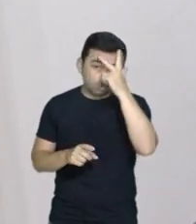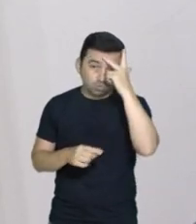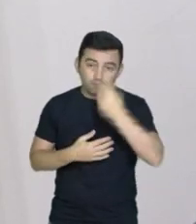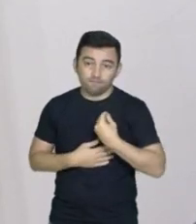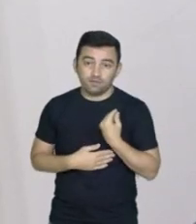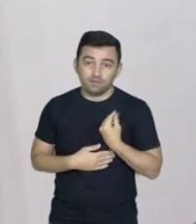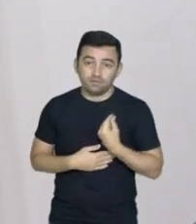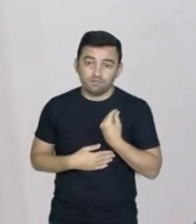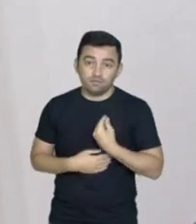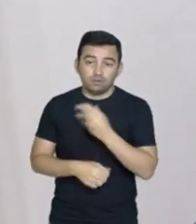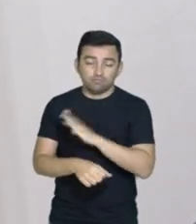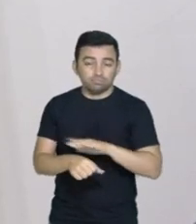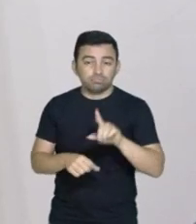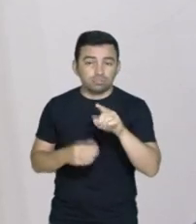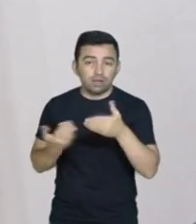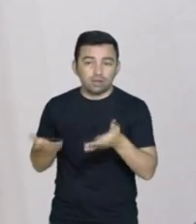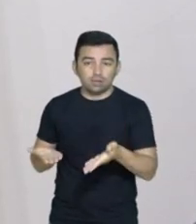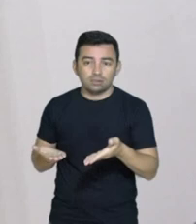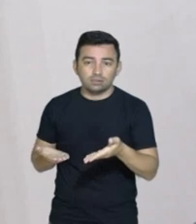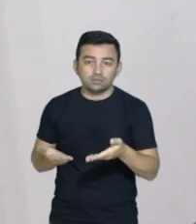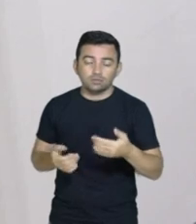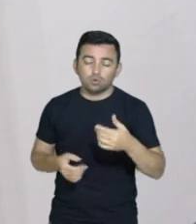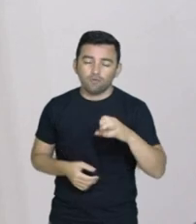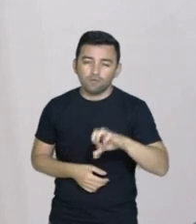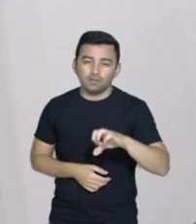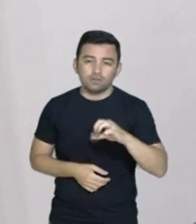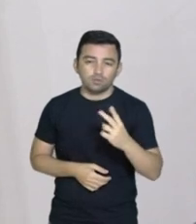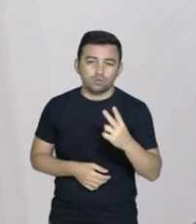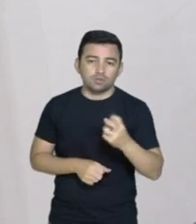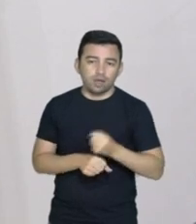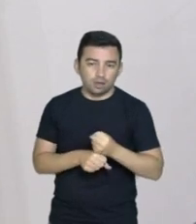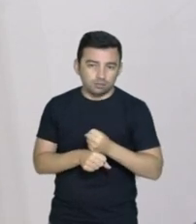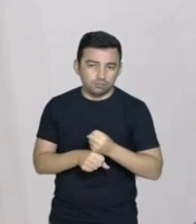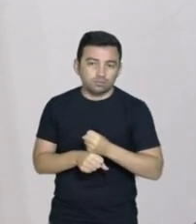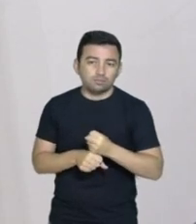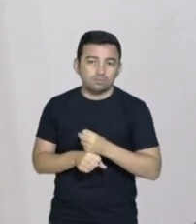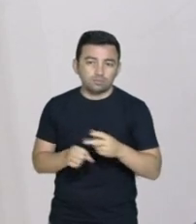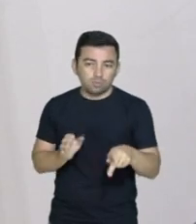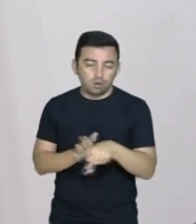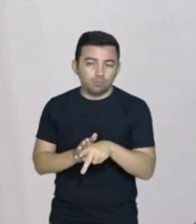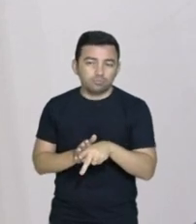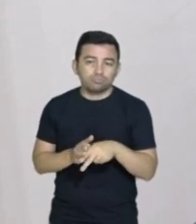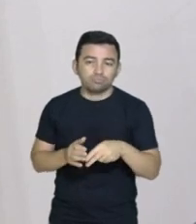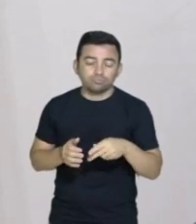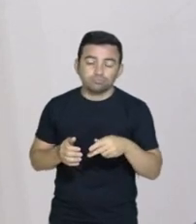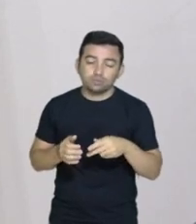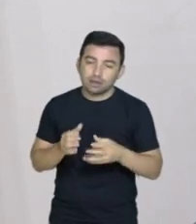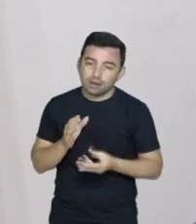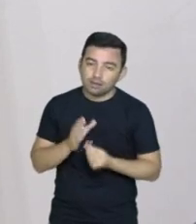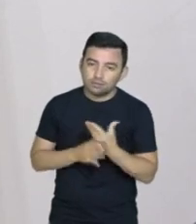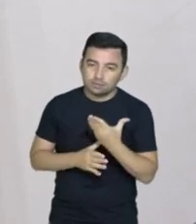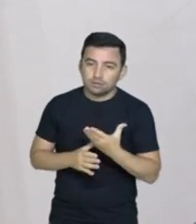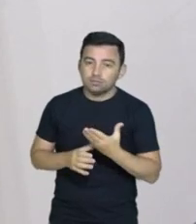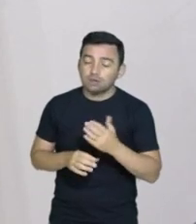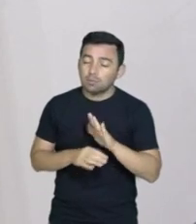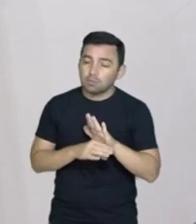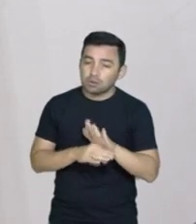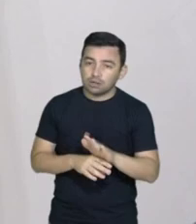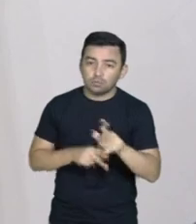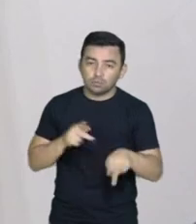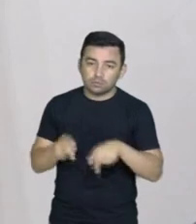Assembleia de Deus pelos 92 anos de excelente serviços prestados ao povo Catarinense Muito